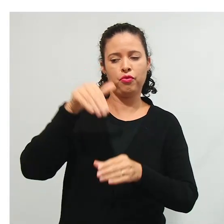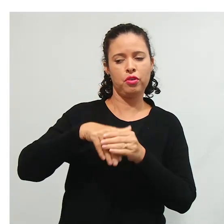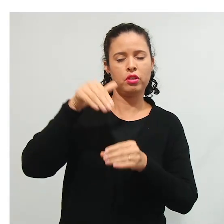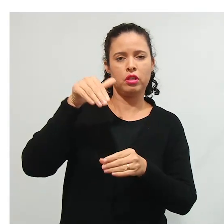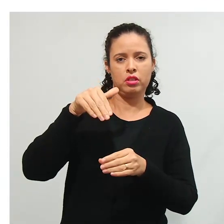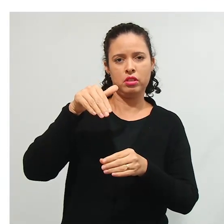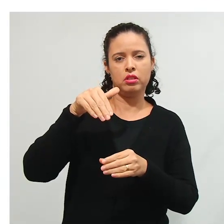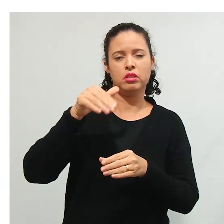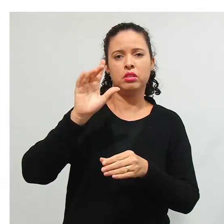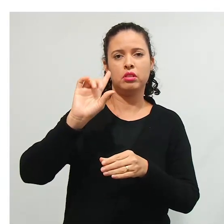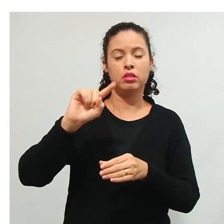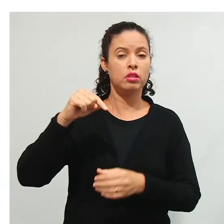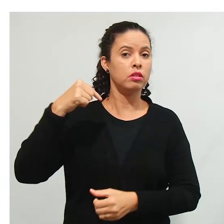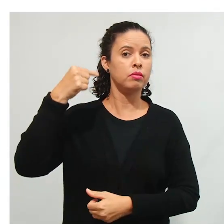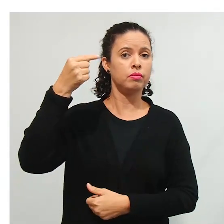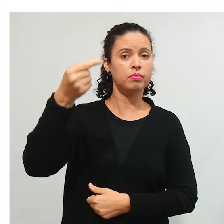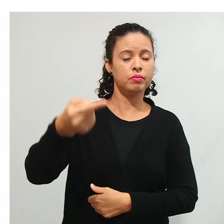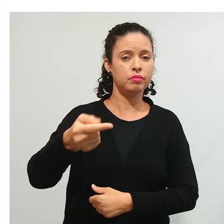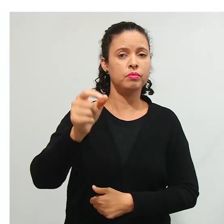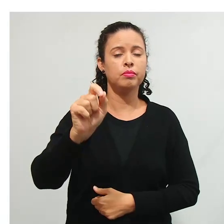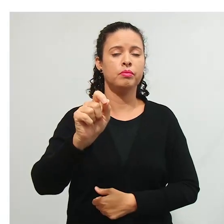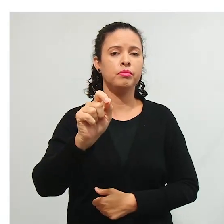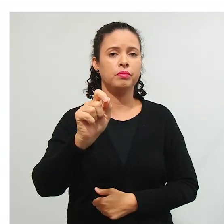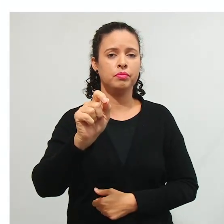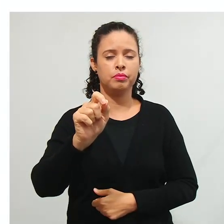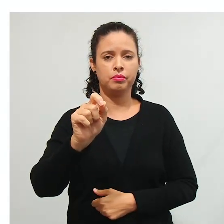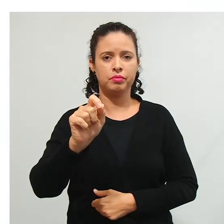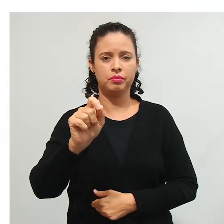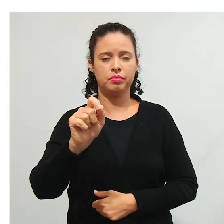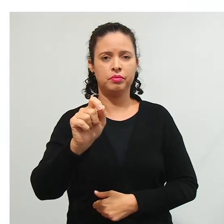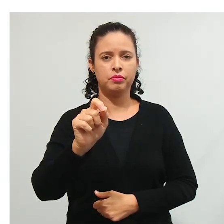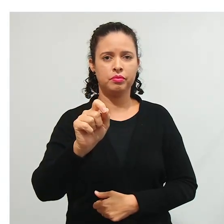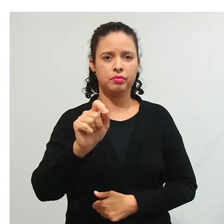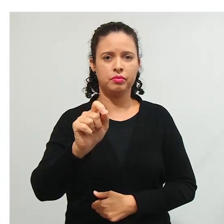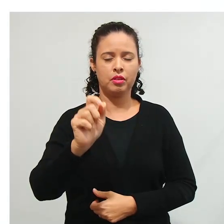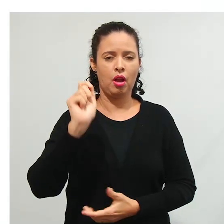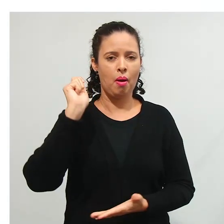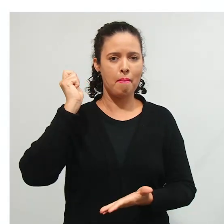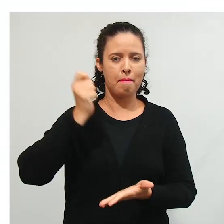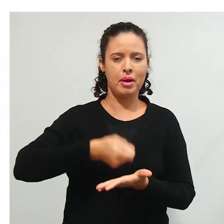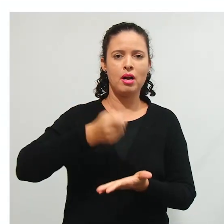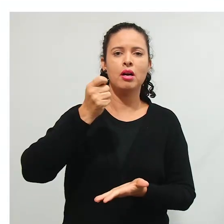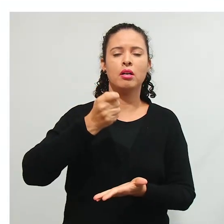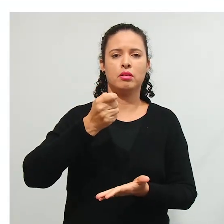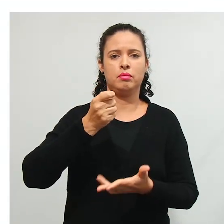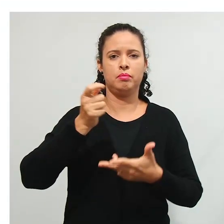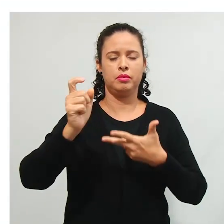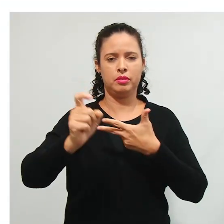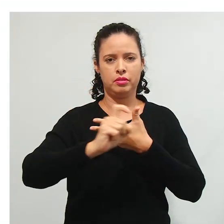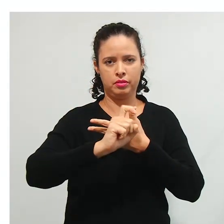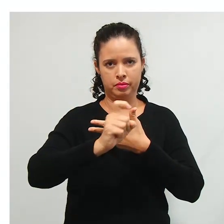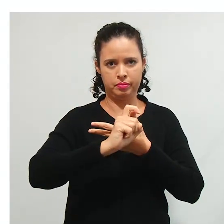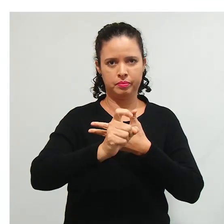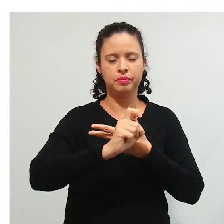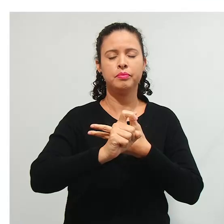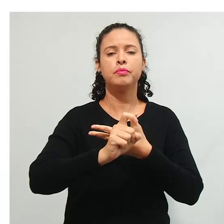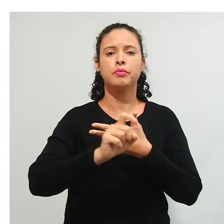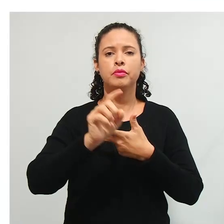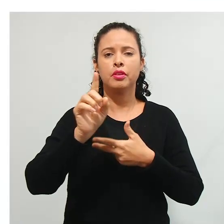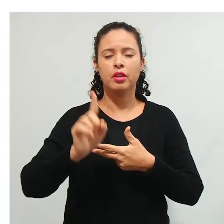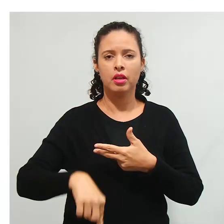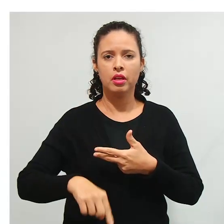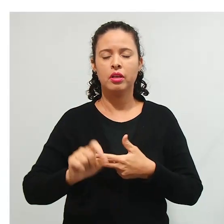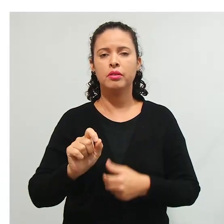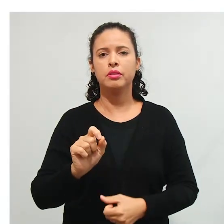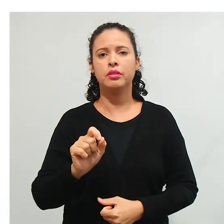votada e posteriormente ela é sancionada pelo executivo. Então, essa é